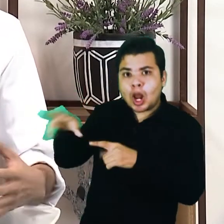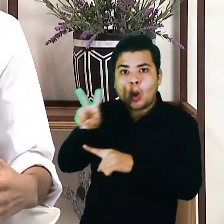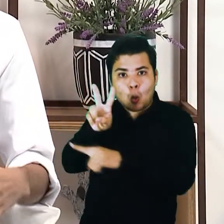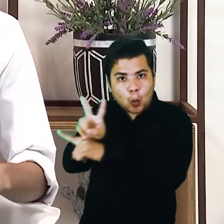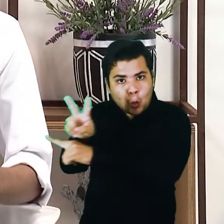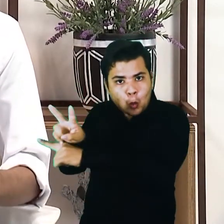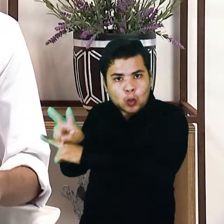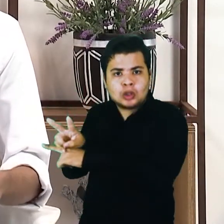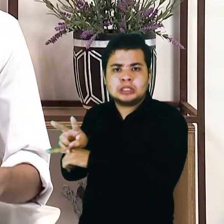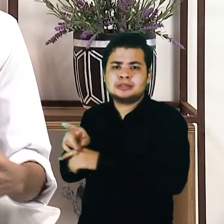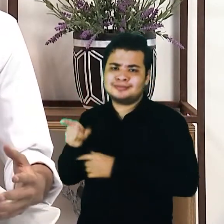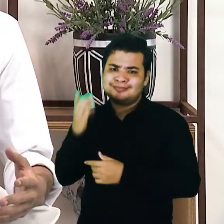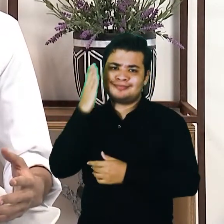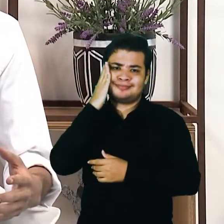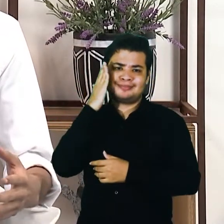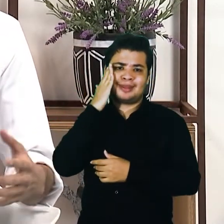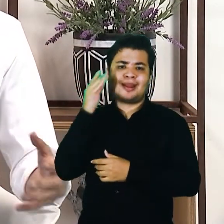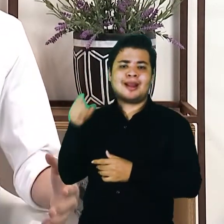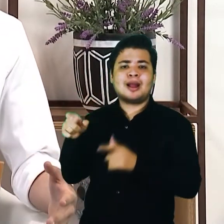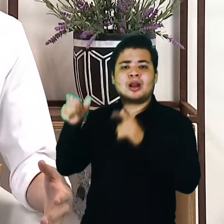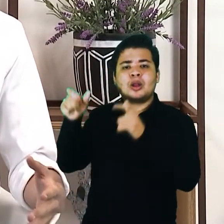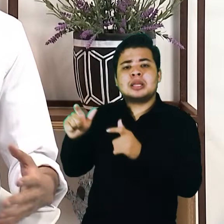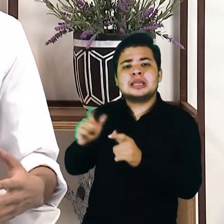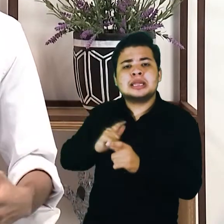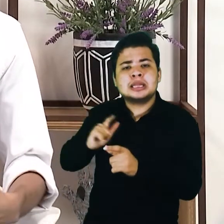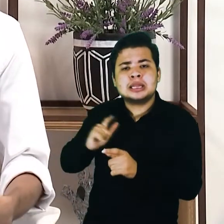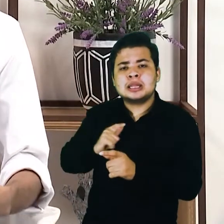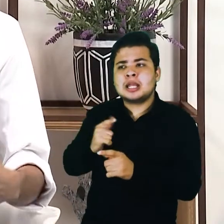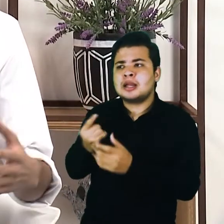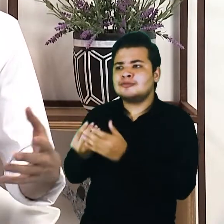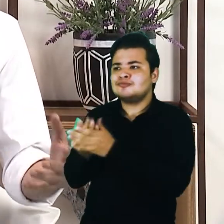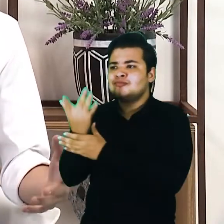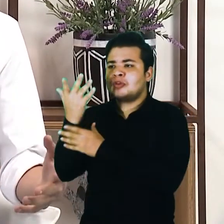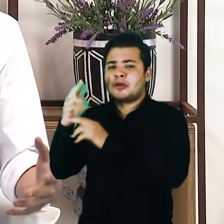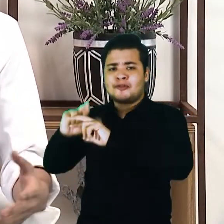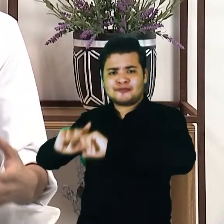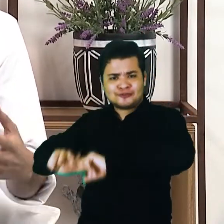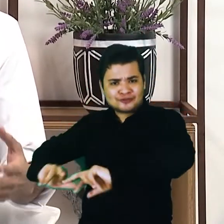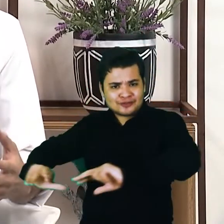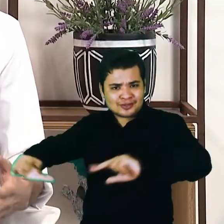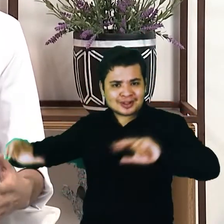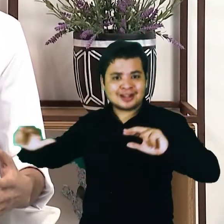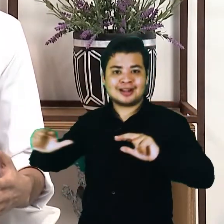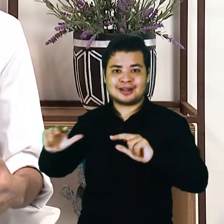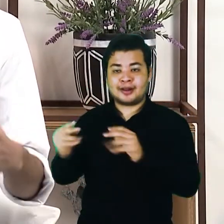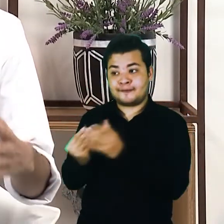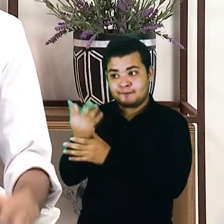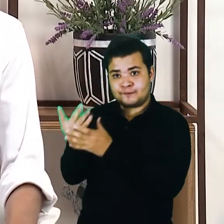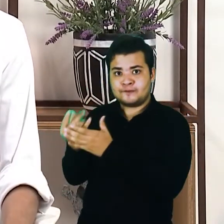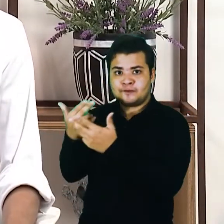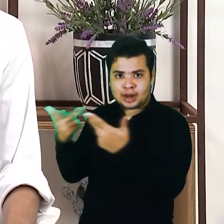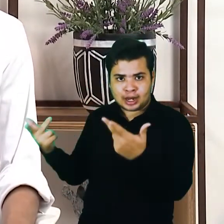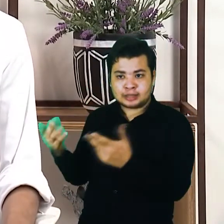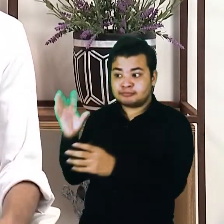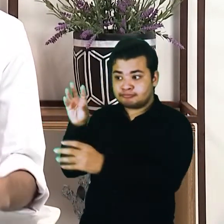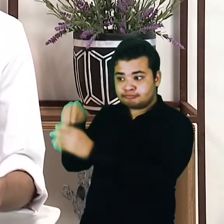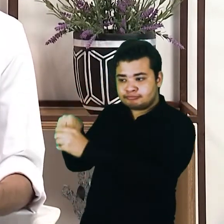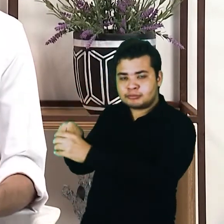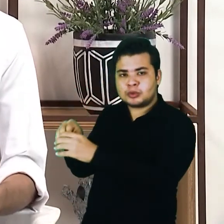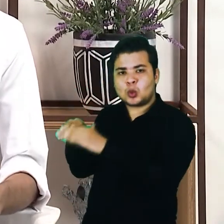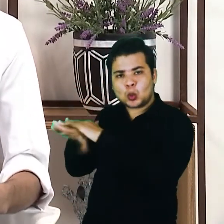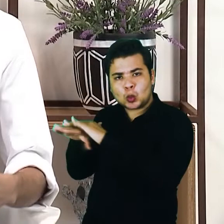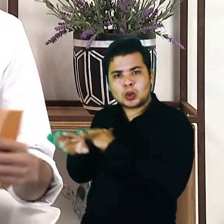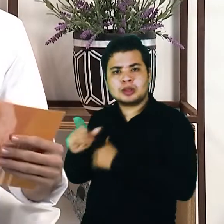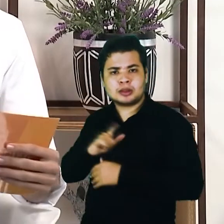herbário é o local onde a gente encontra as amostras da biodiversidade vegetal. Para você que nos acompanha, segue